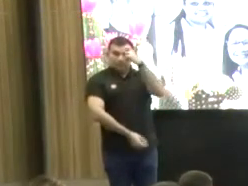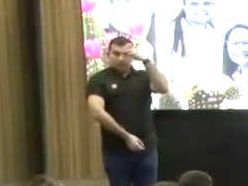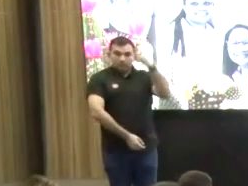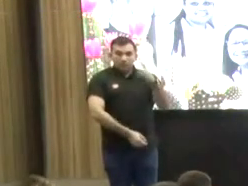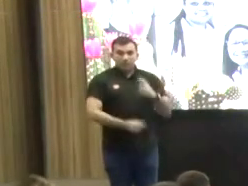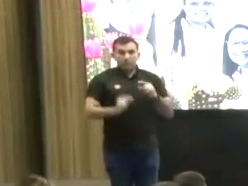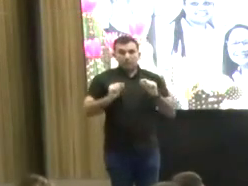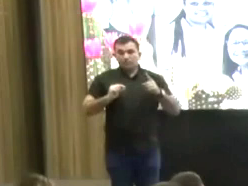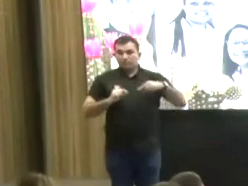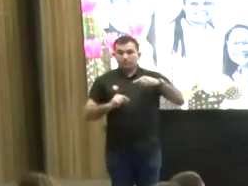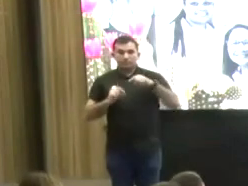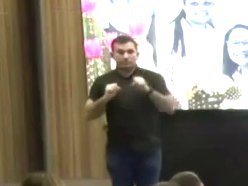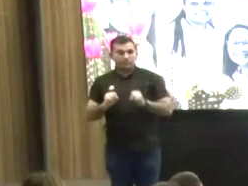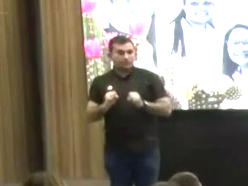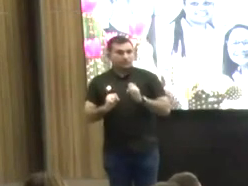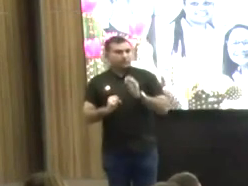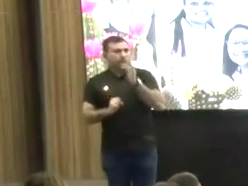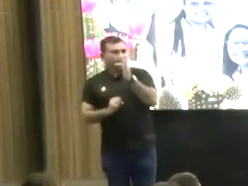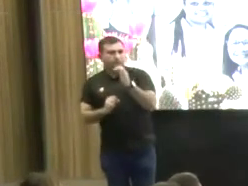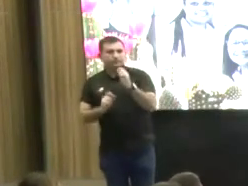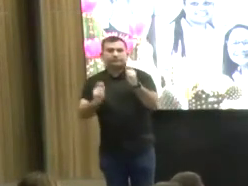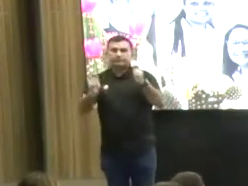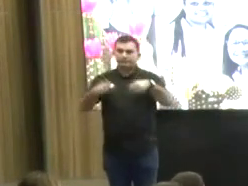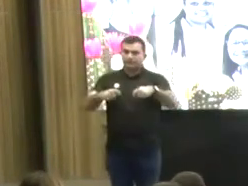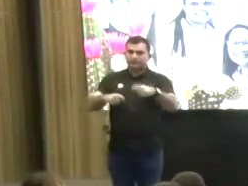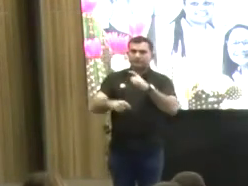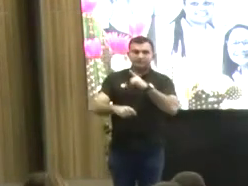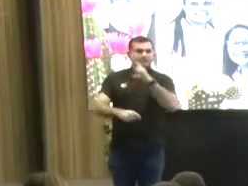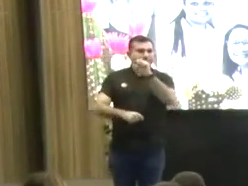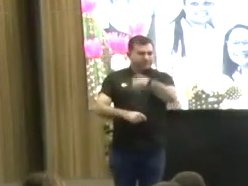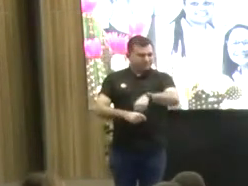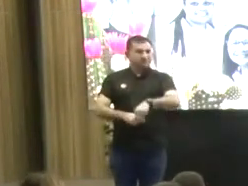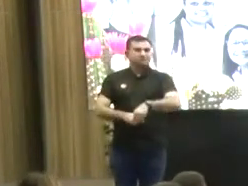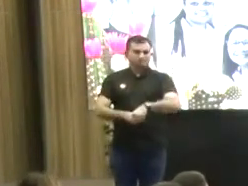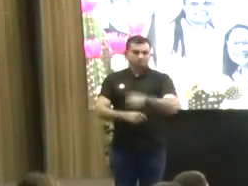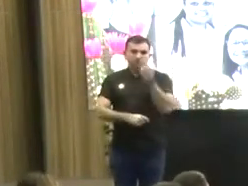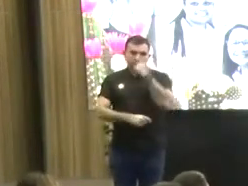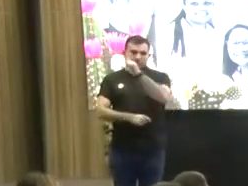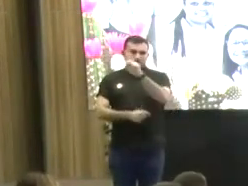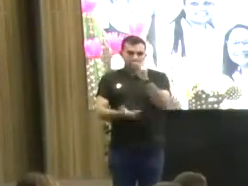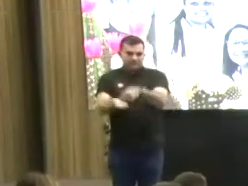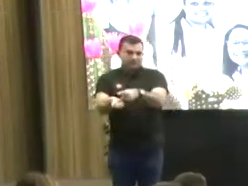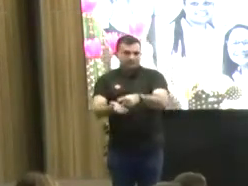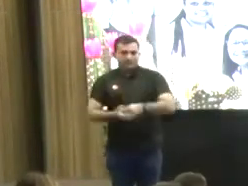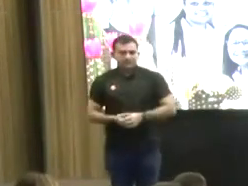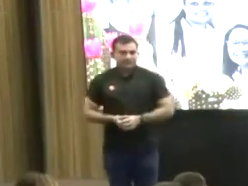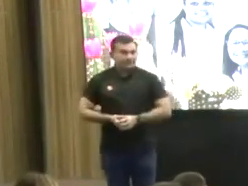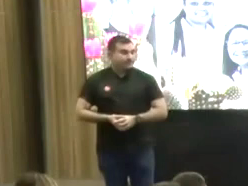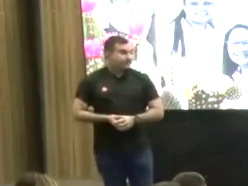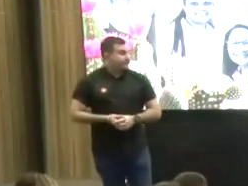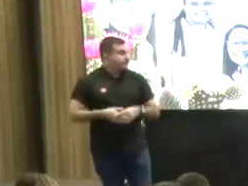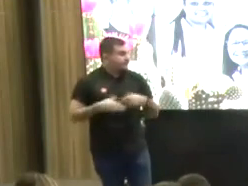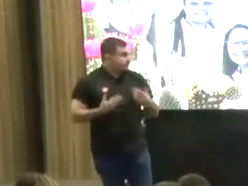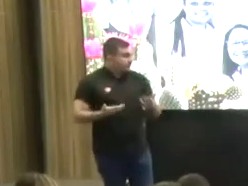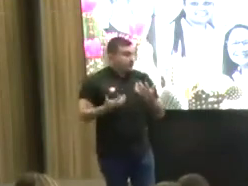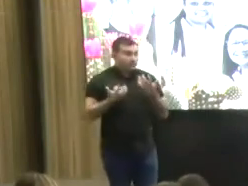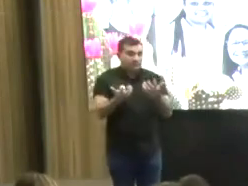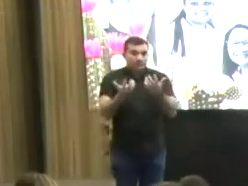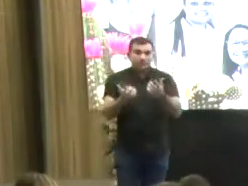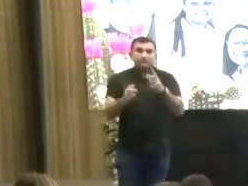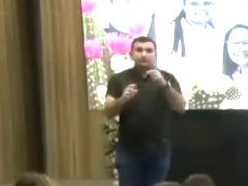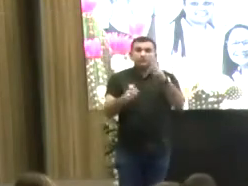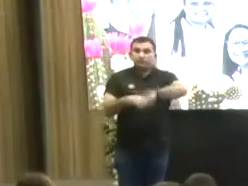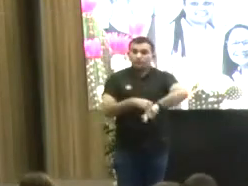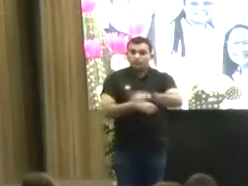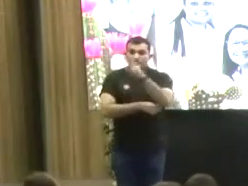ser, nós seremos. Entende? Nós seremos, né? Então, eu queria também